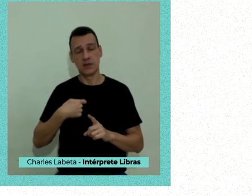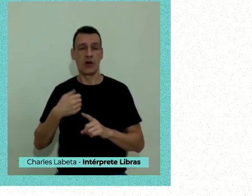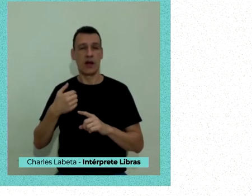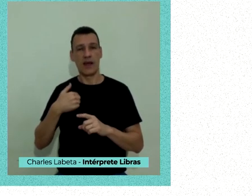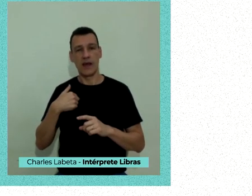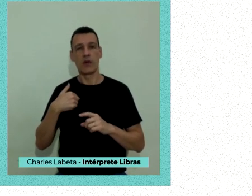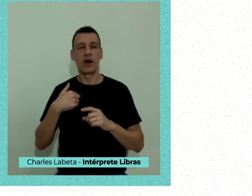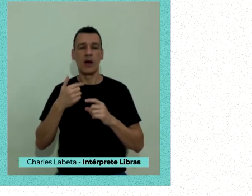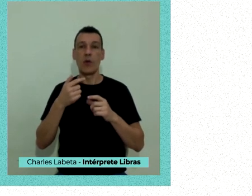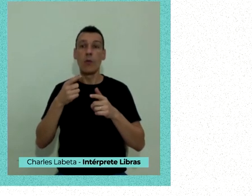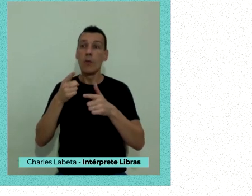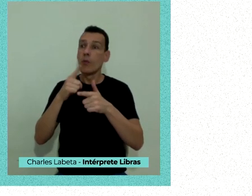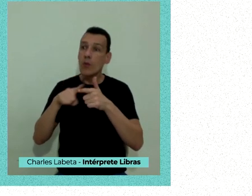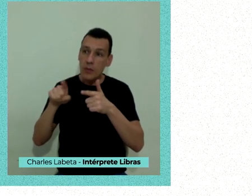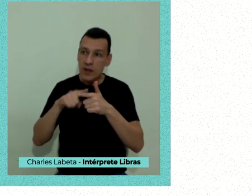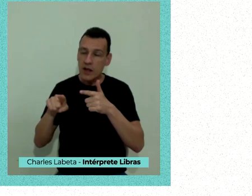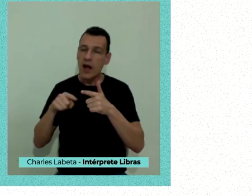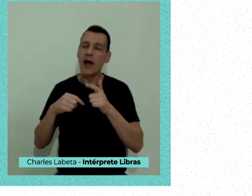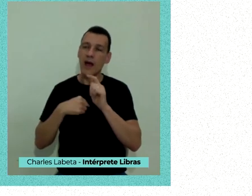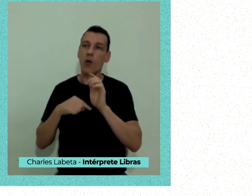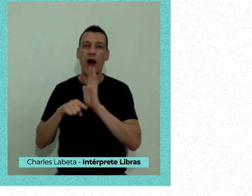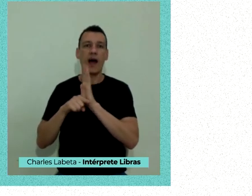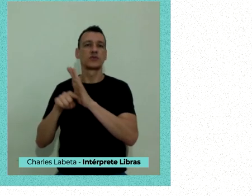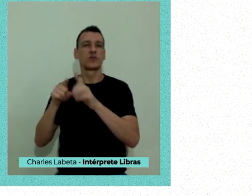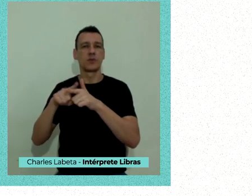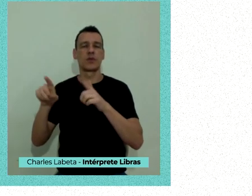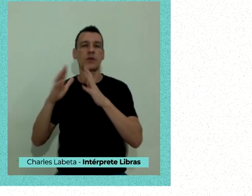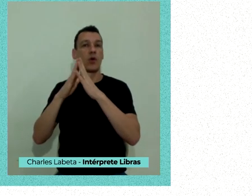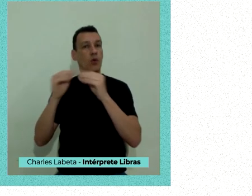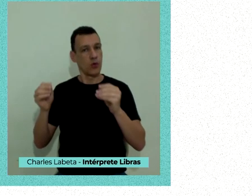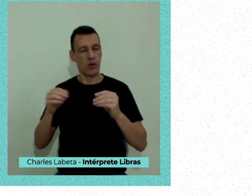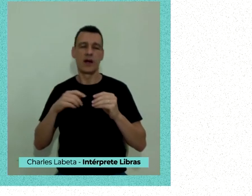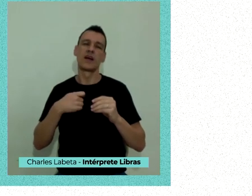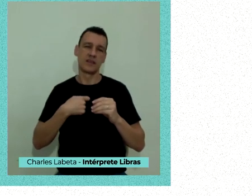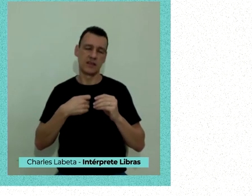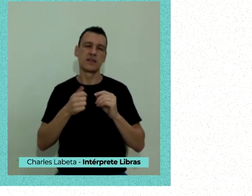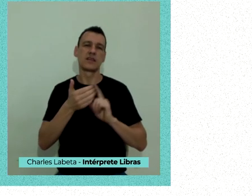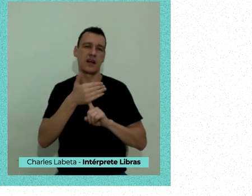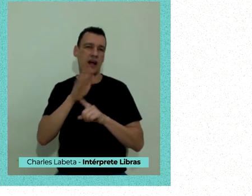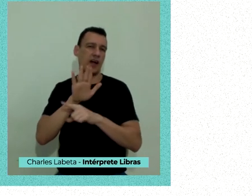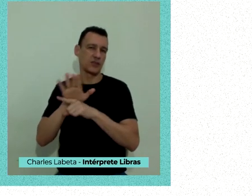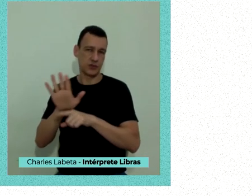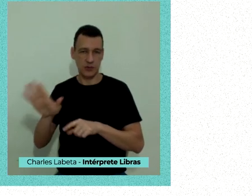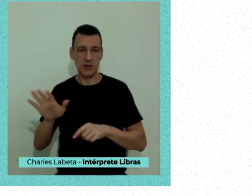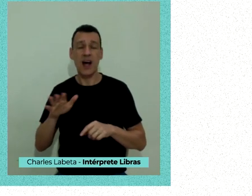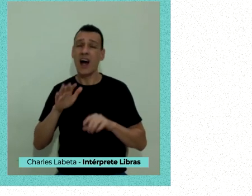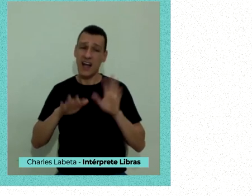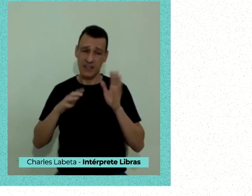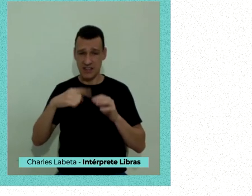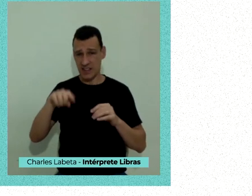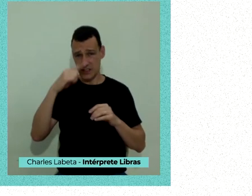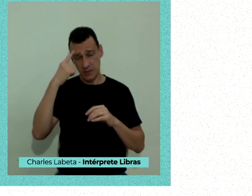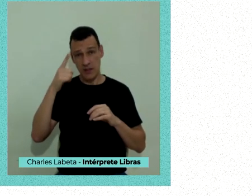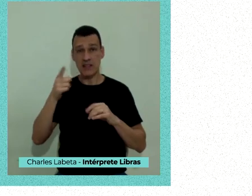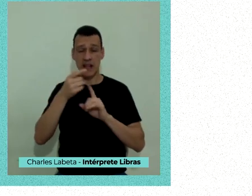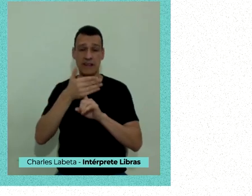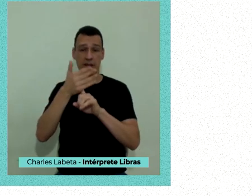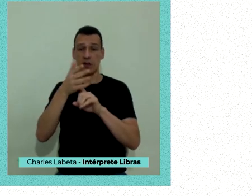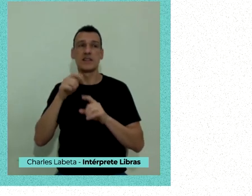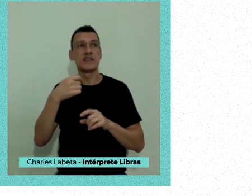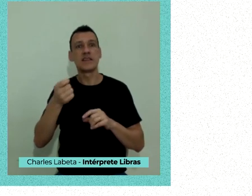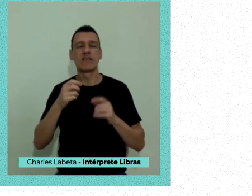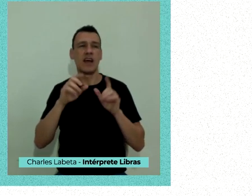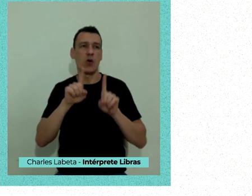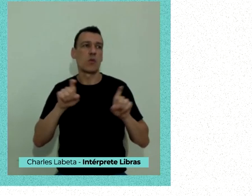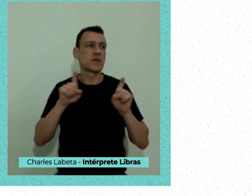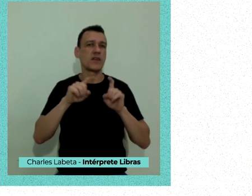um problema, né? E eu posso, porque muitas vezes nós vinculamos a tecnologia com high-tech, com o computador, com o software,